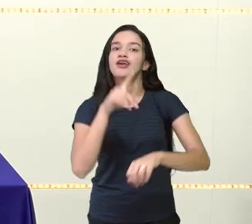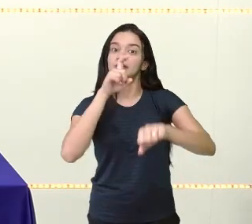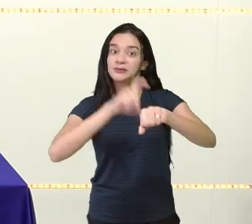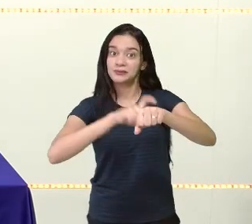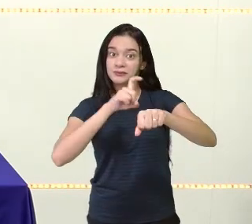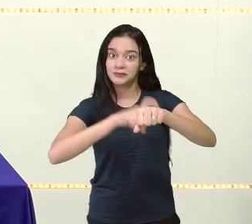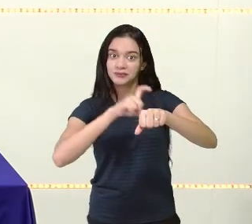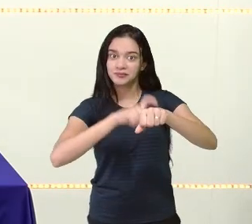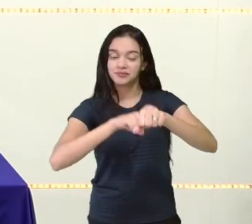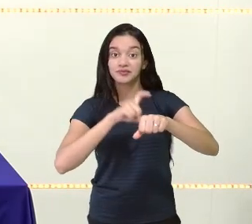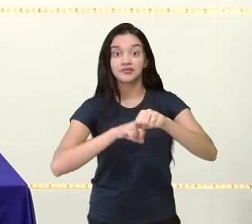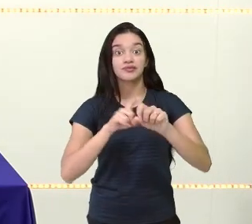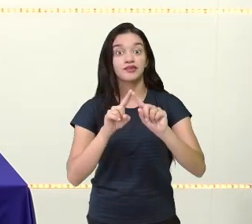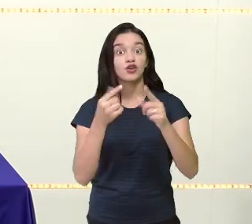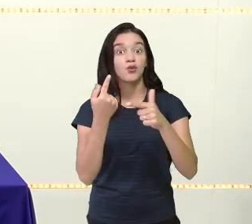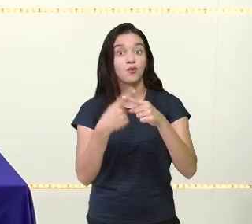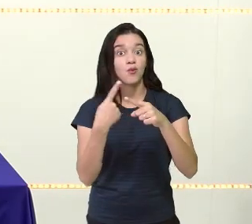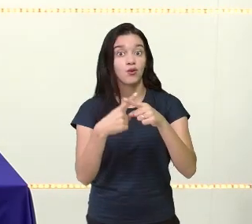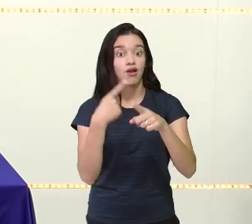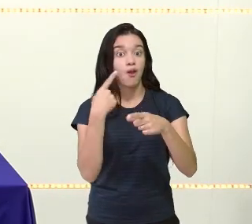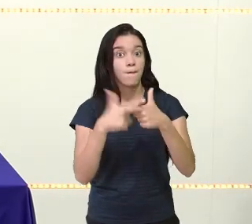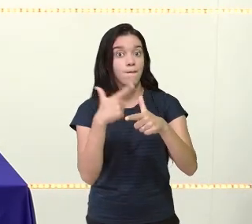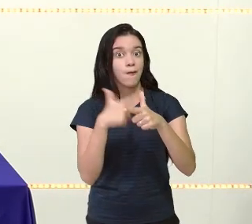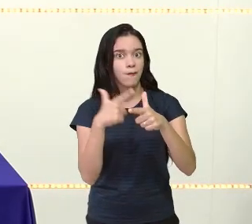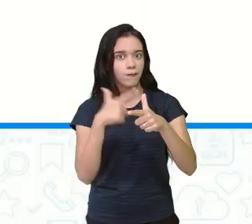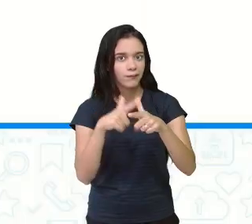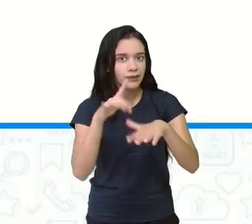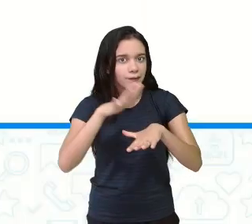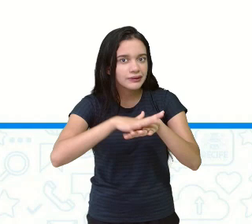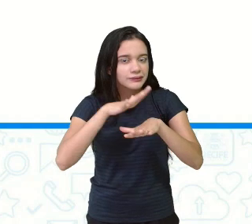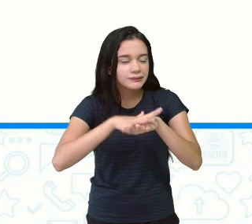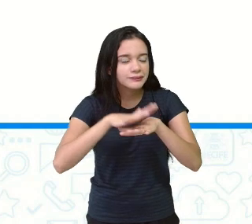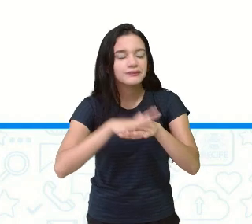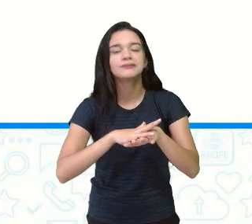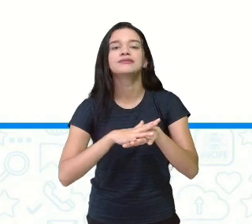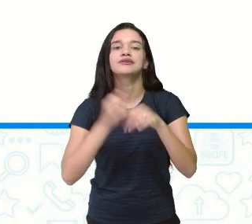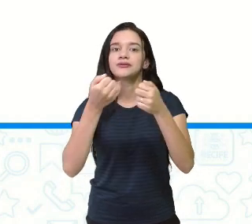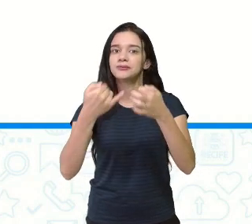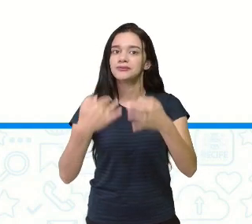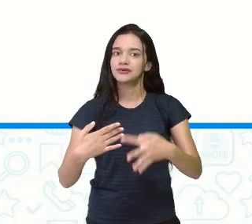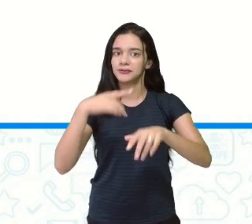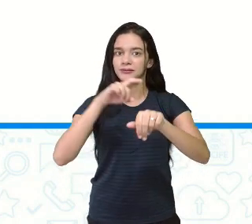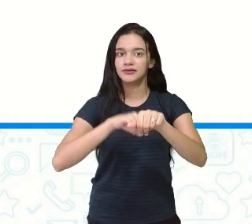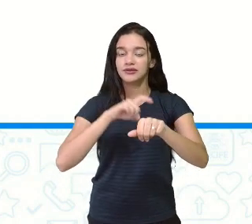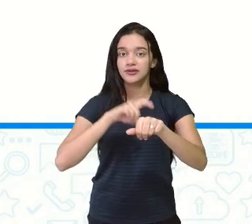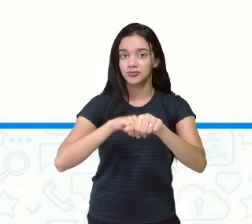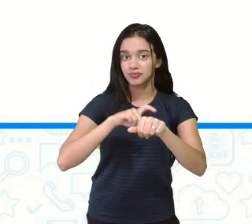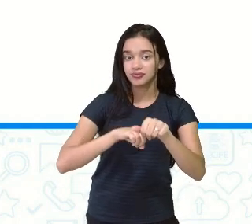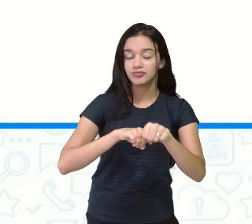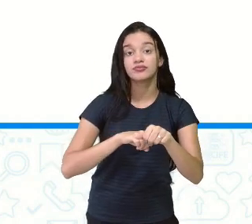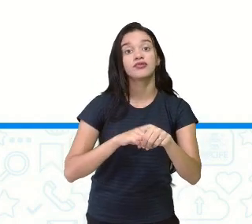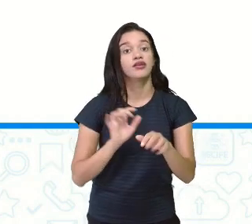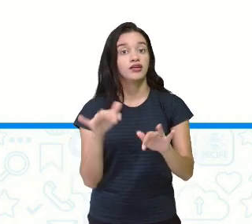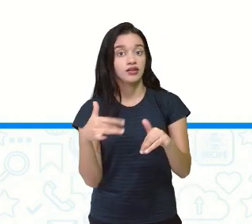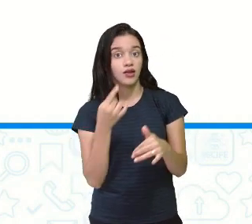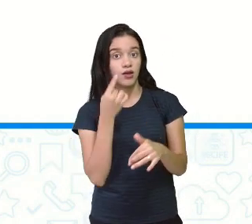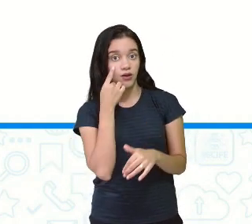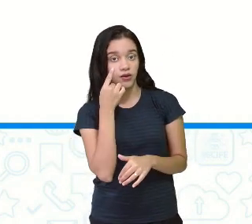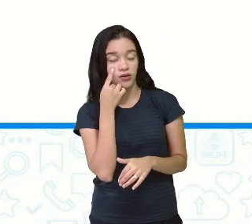horas, já que o problema está falando em horas, tá certo? Então, para cada